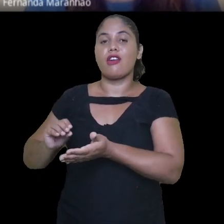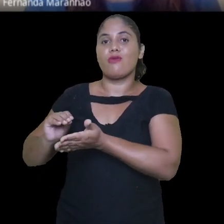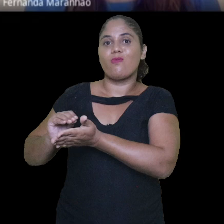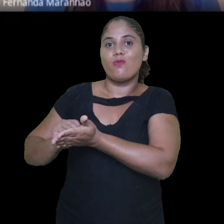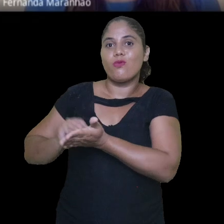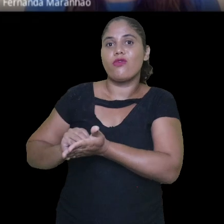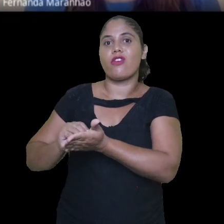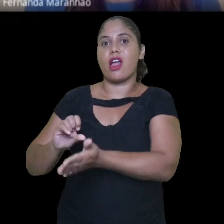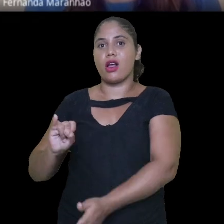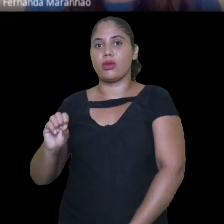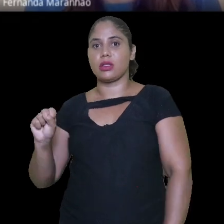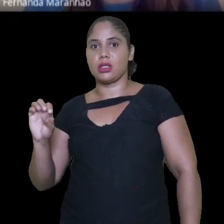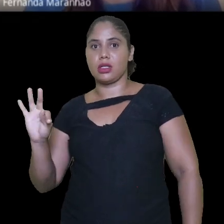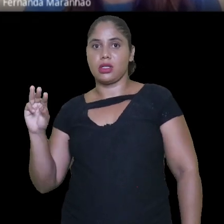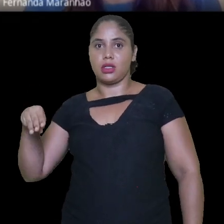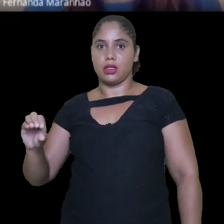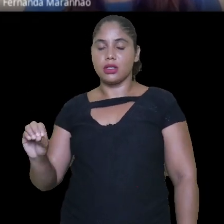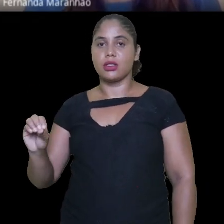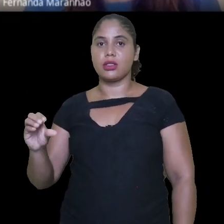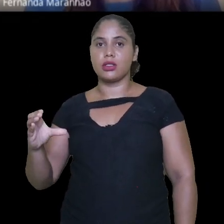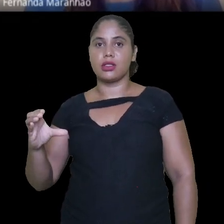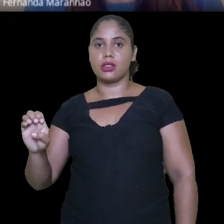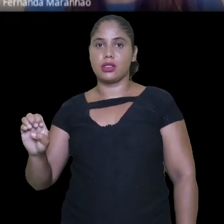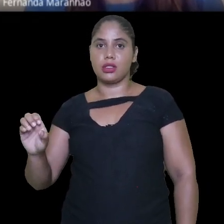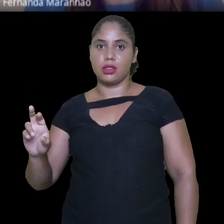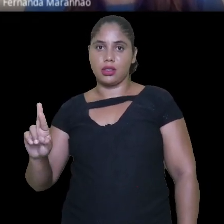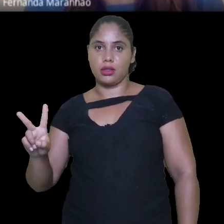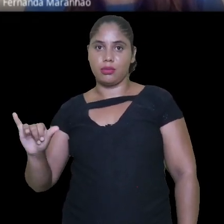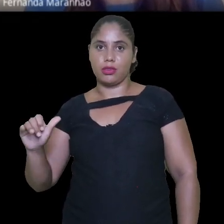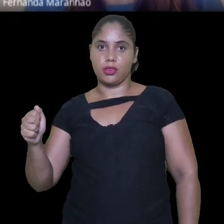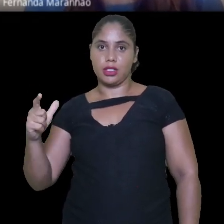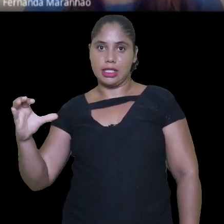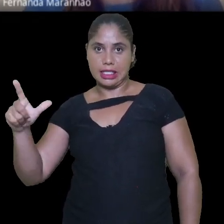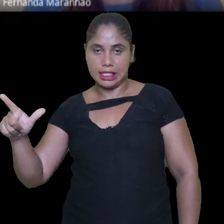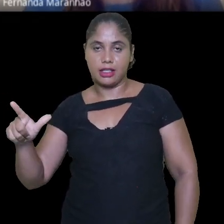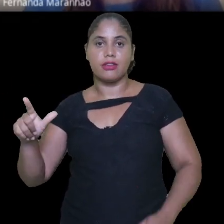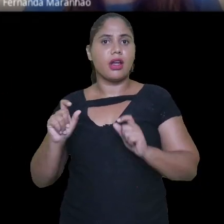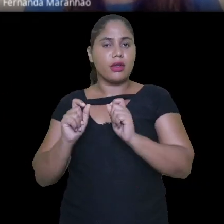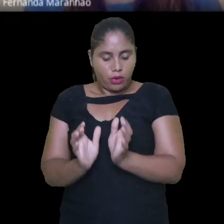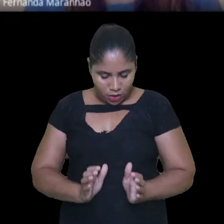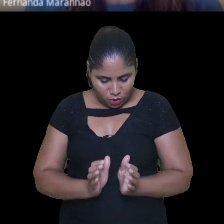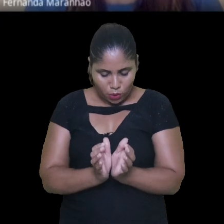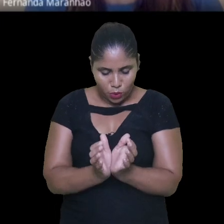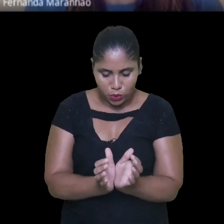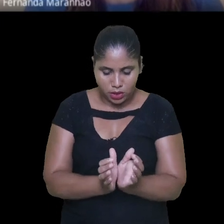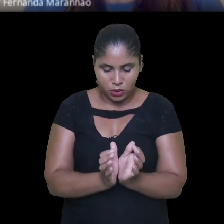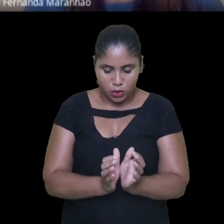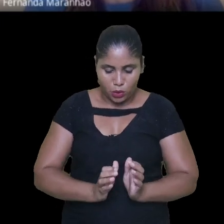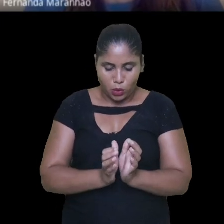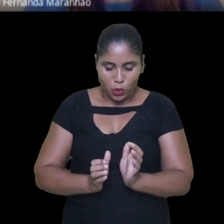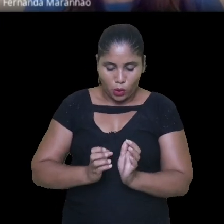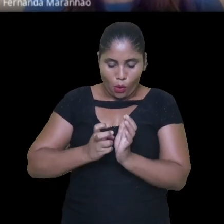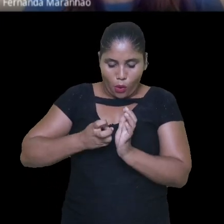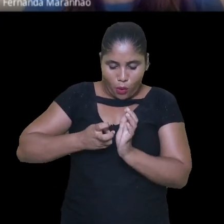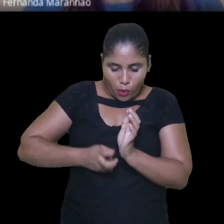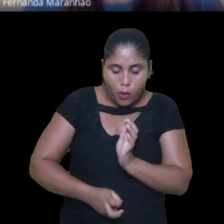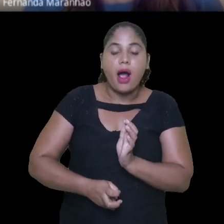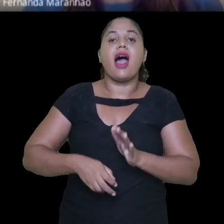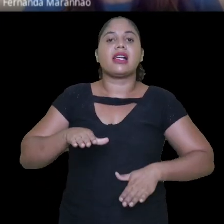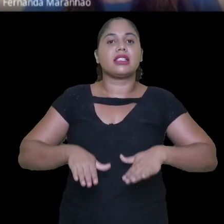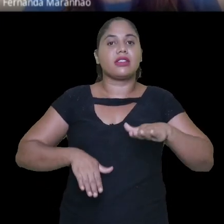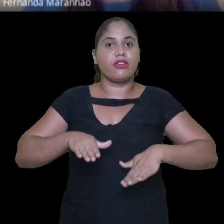risco conhecidamente clássicos e fisiopatologia diferente do trabalho de parto prematuro. É importante fazer